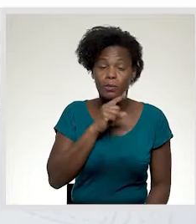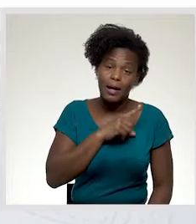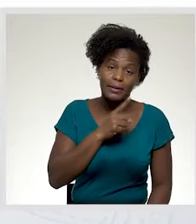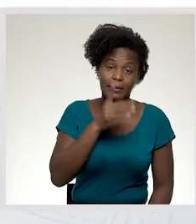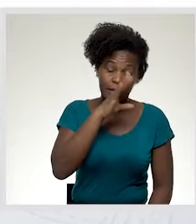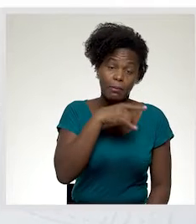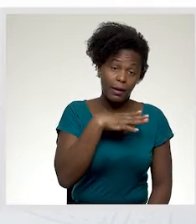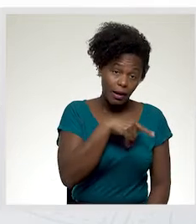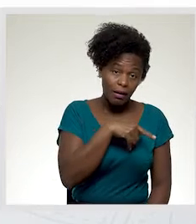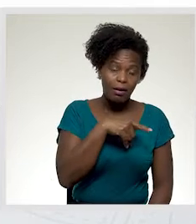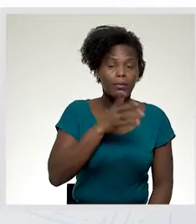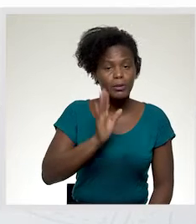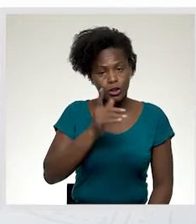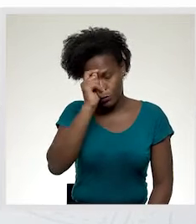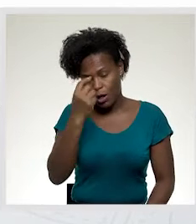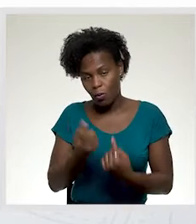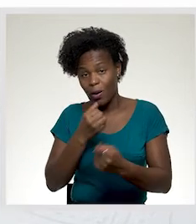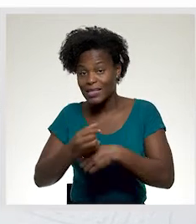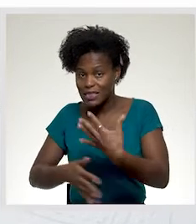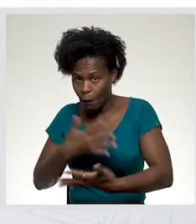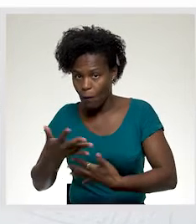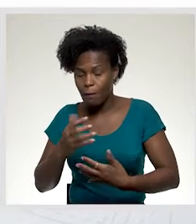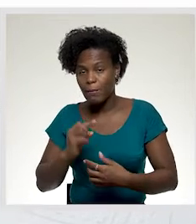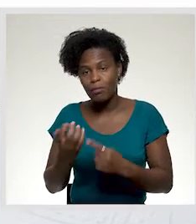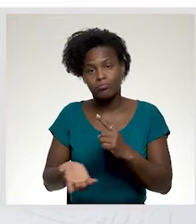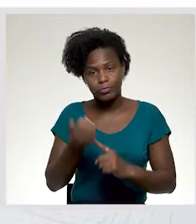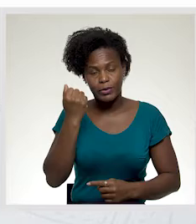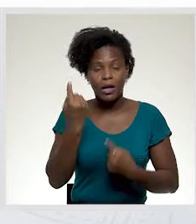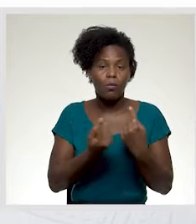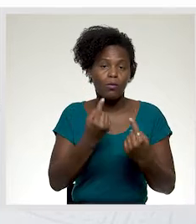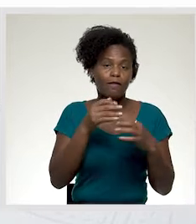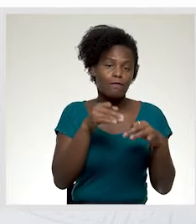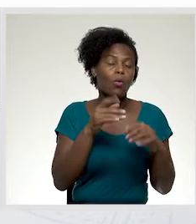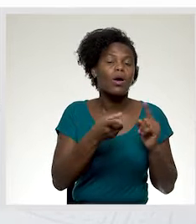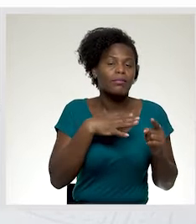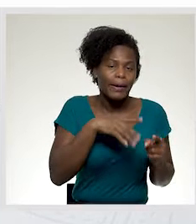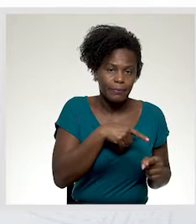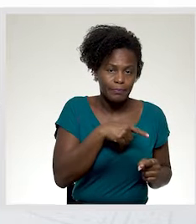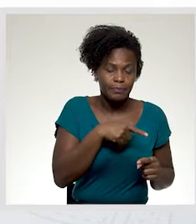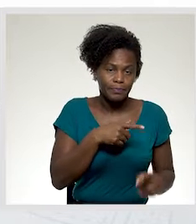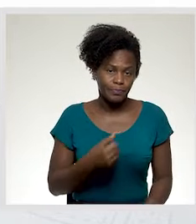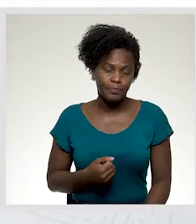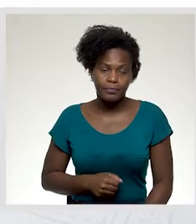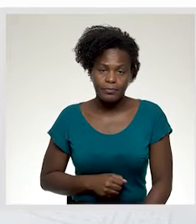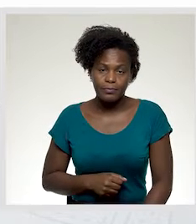em ação. Ordena que se cumpra determinada ação em concreto para atingir determinado fim desejado.